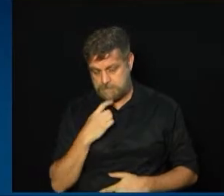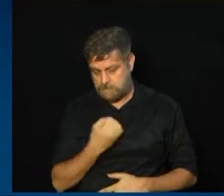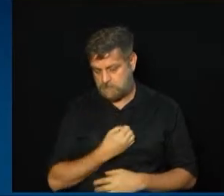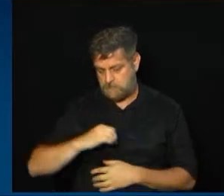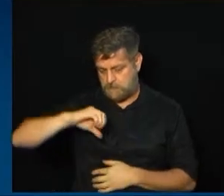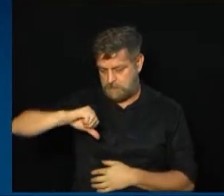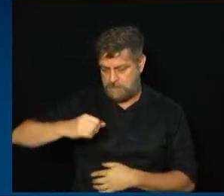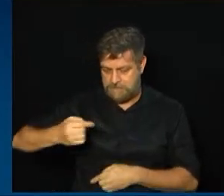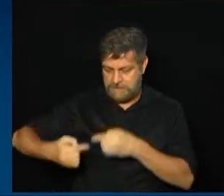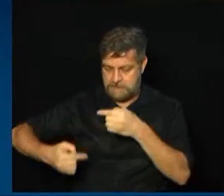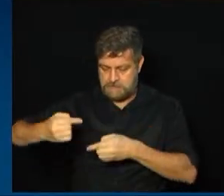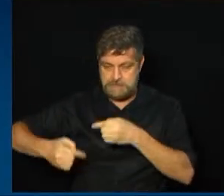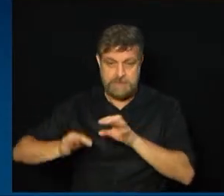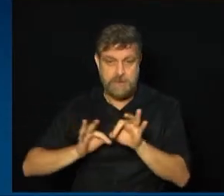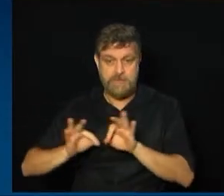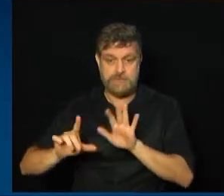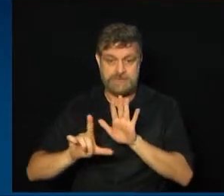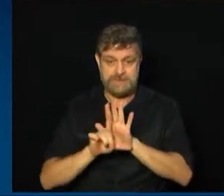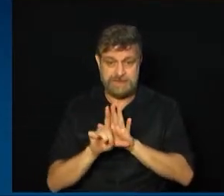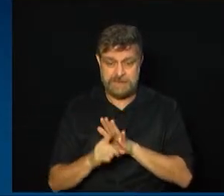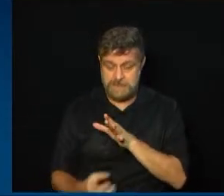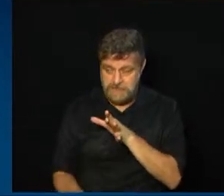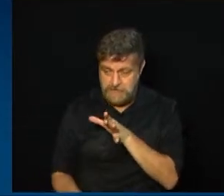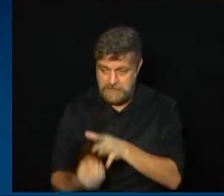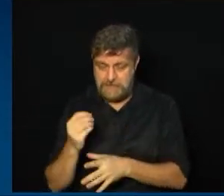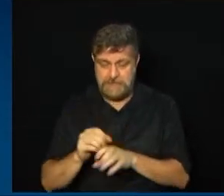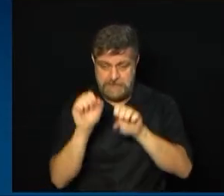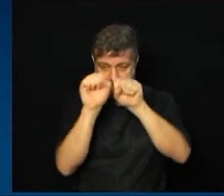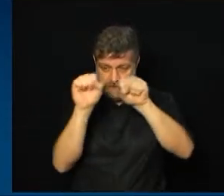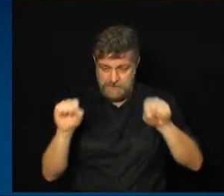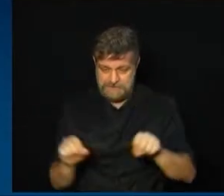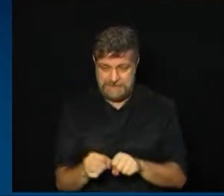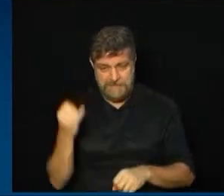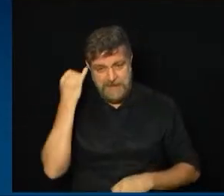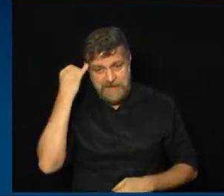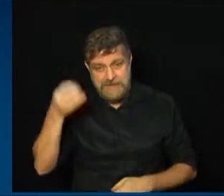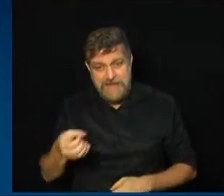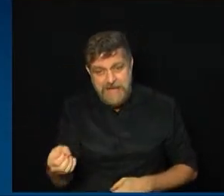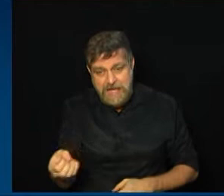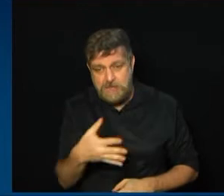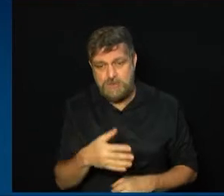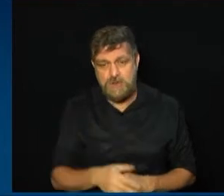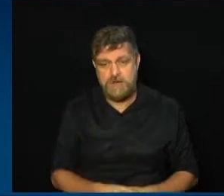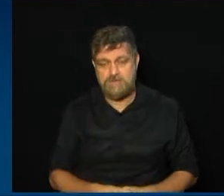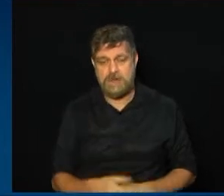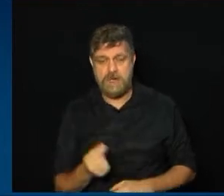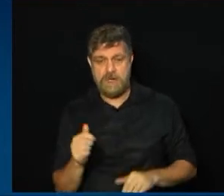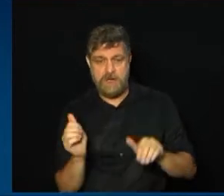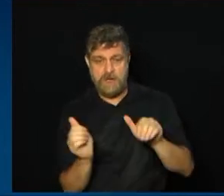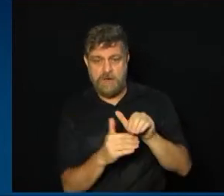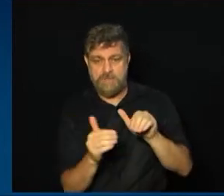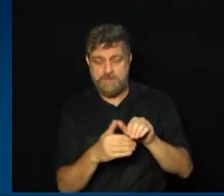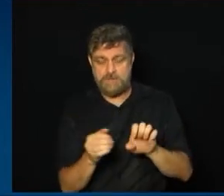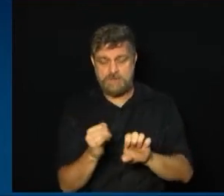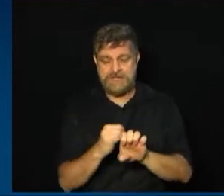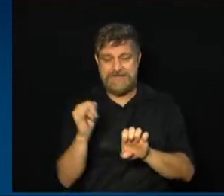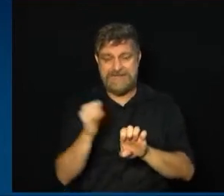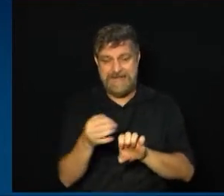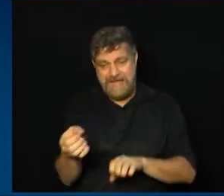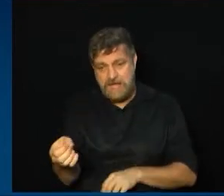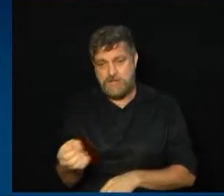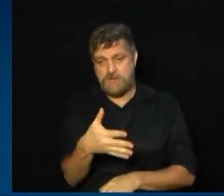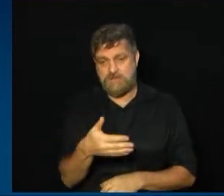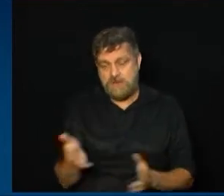é a primeira discussão do projeto de lei que institui o Sistema de Inovação de Campinas, o Fundo Municipal de Inovação. O objetivo